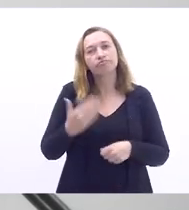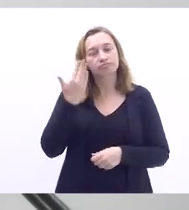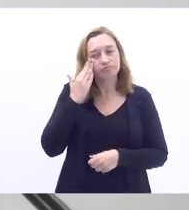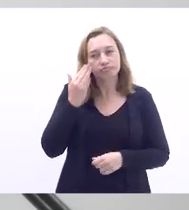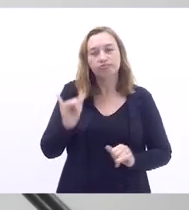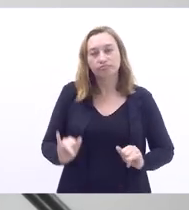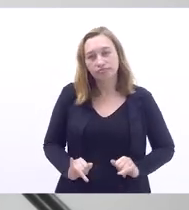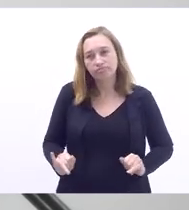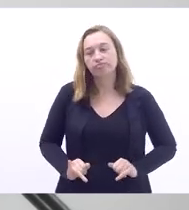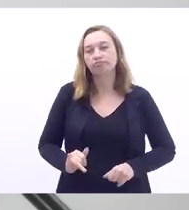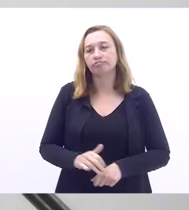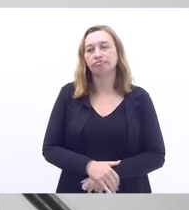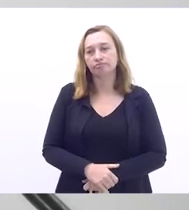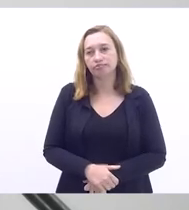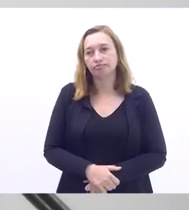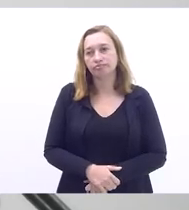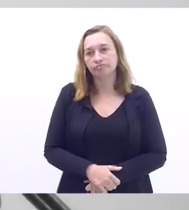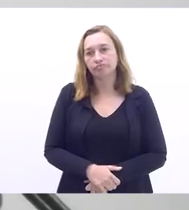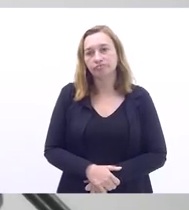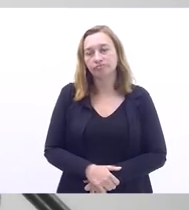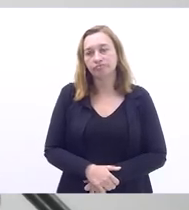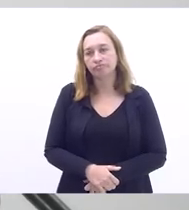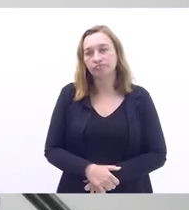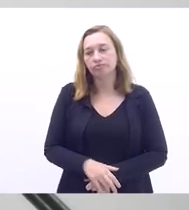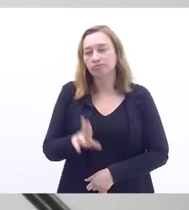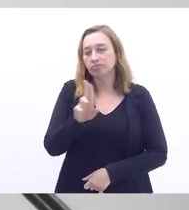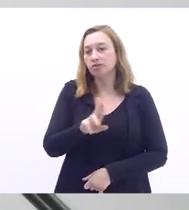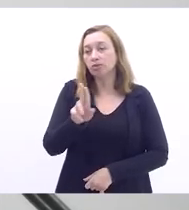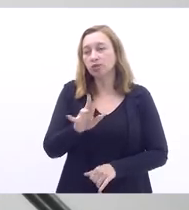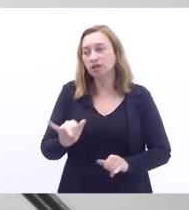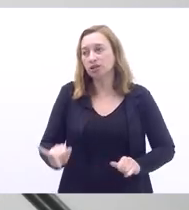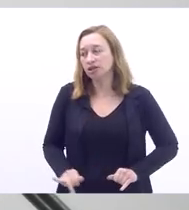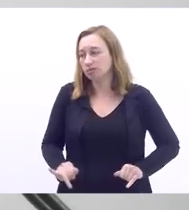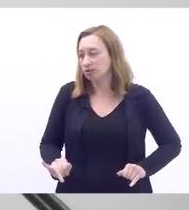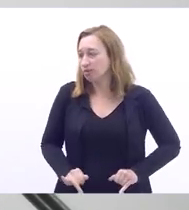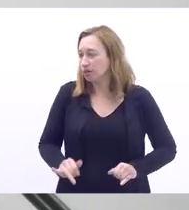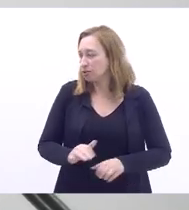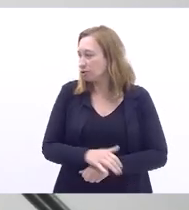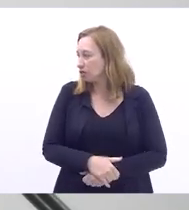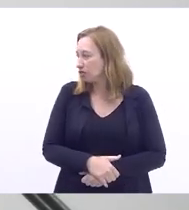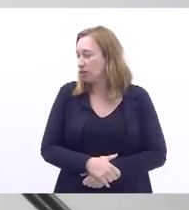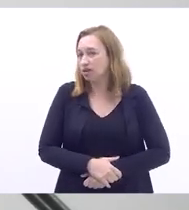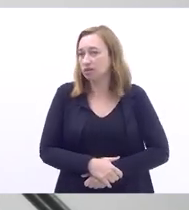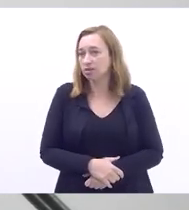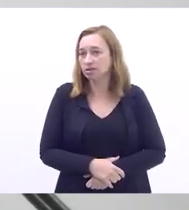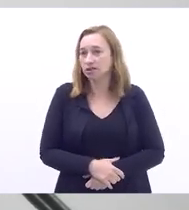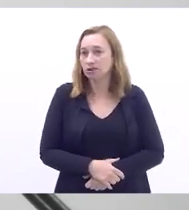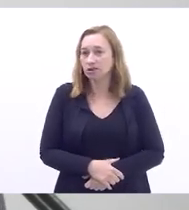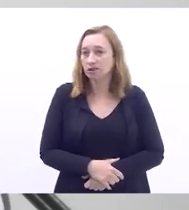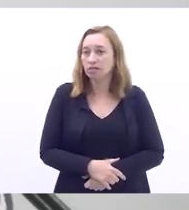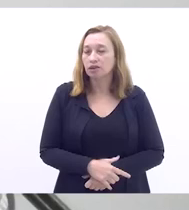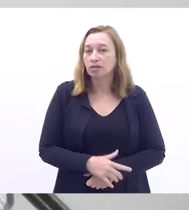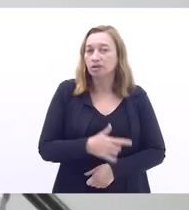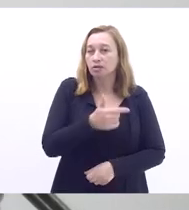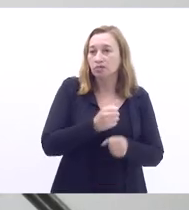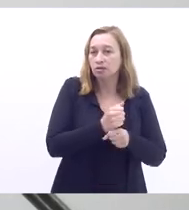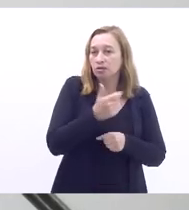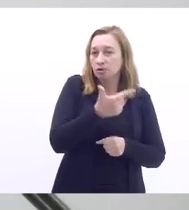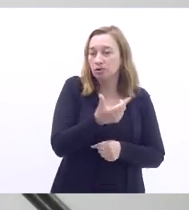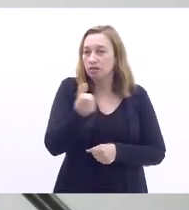esse sofrimento é aonde está sangrando e isso é uma dentro 2016